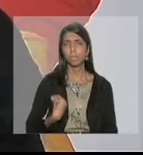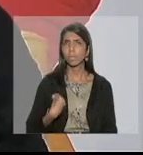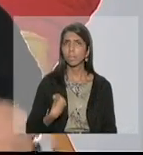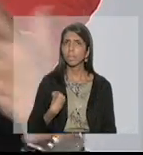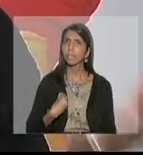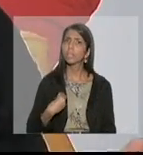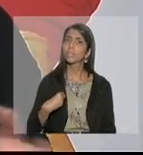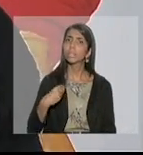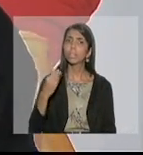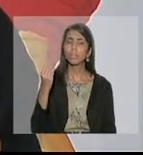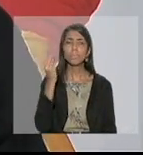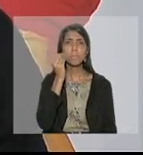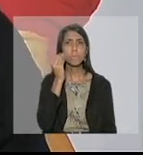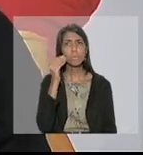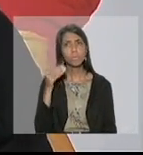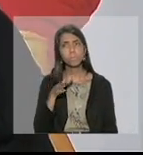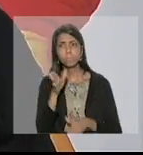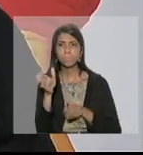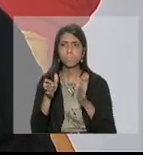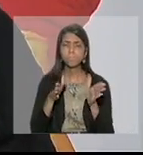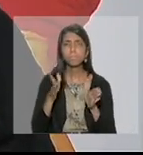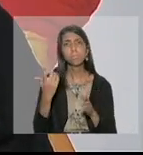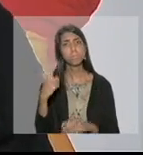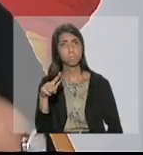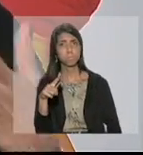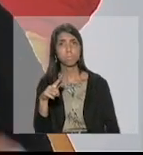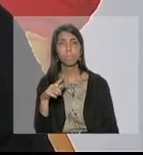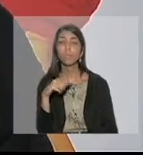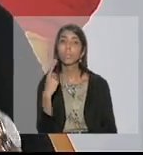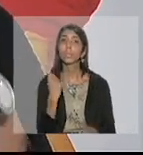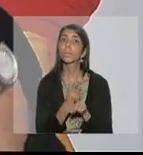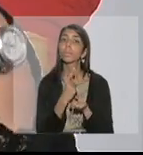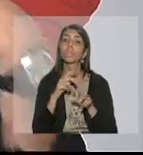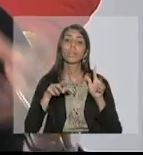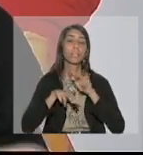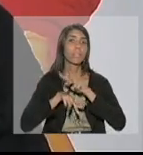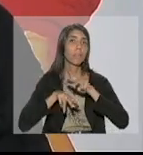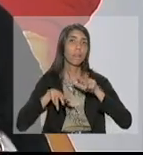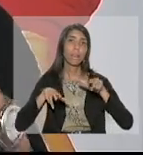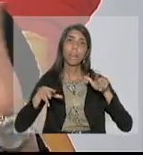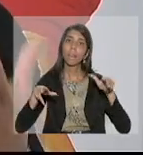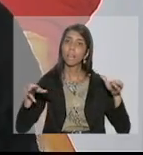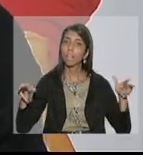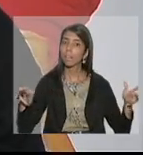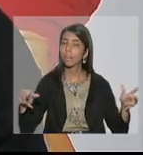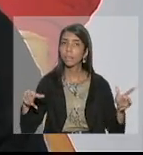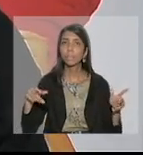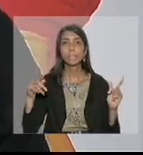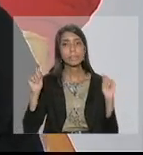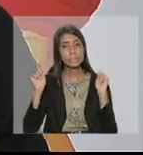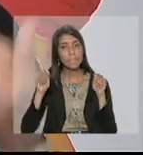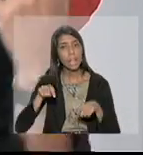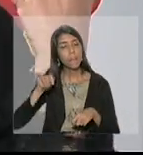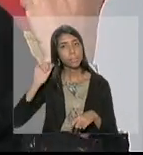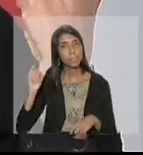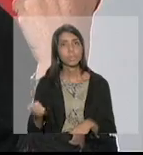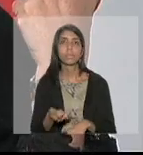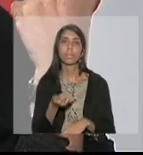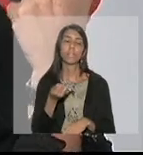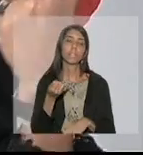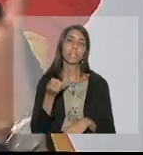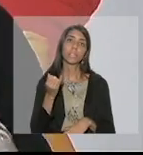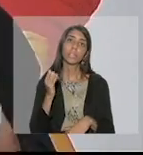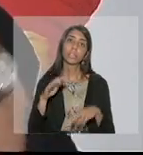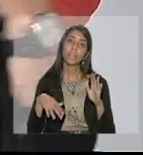minha vida que foram me mostrando outros caminhos. E nesses caminhos eu encontrei várias portas abertas que talvez